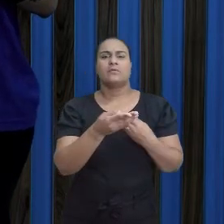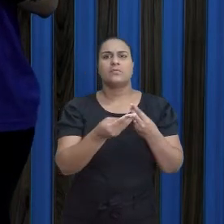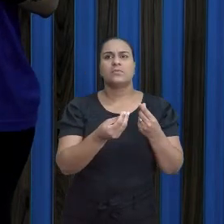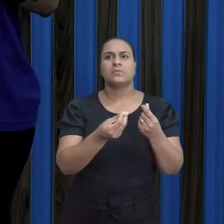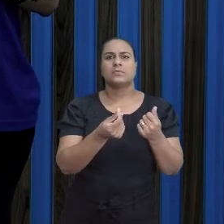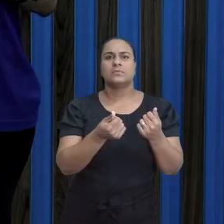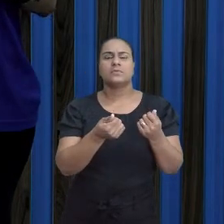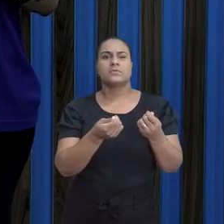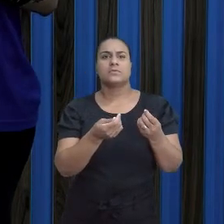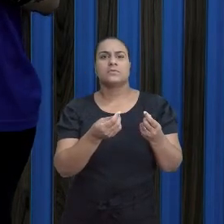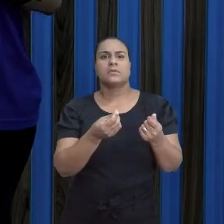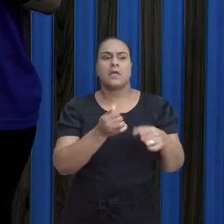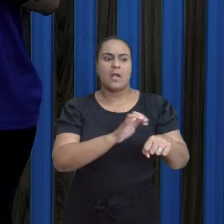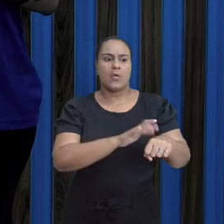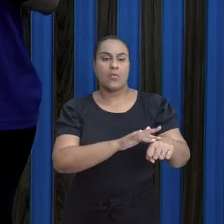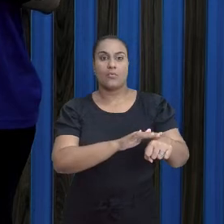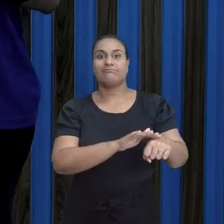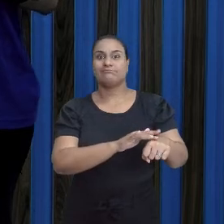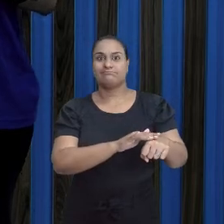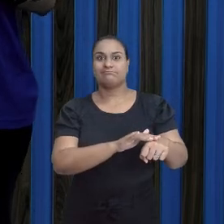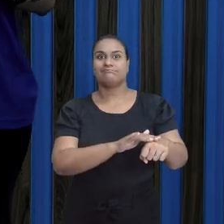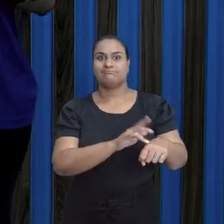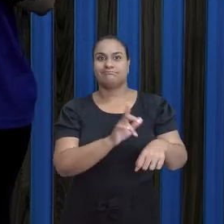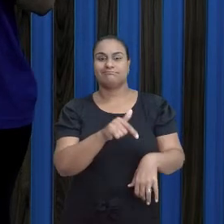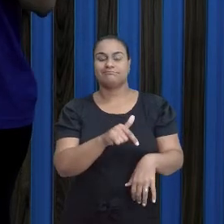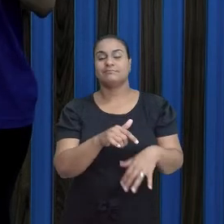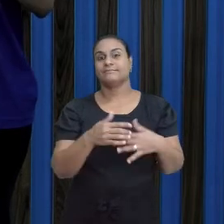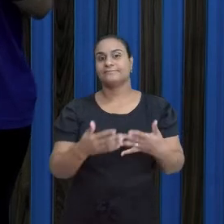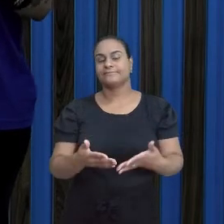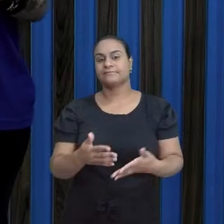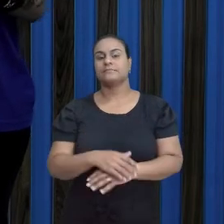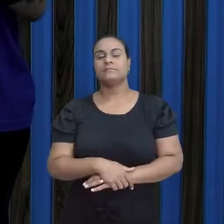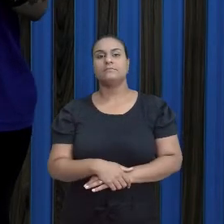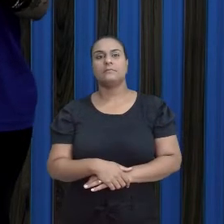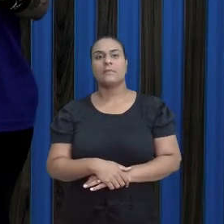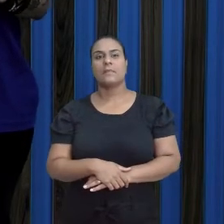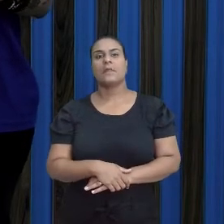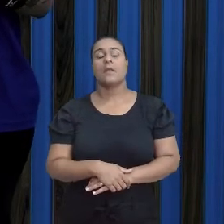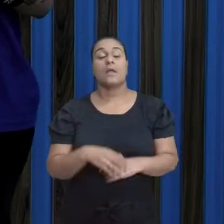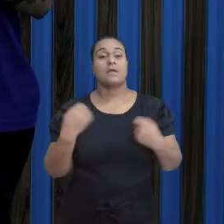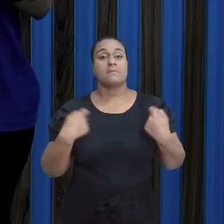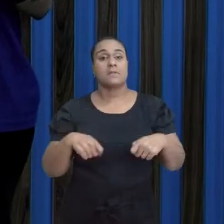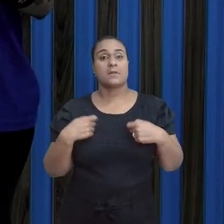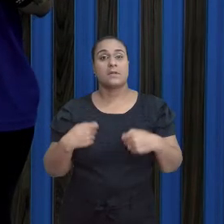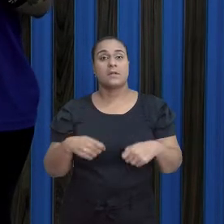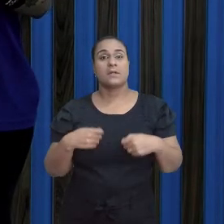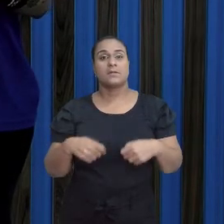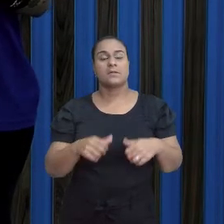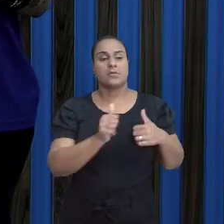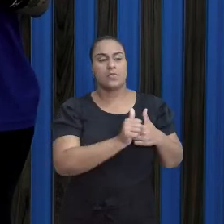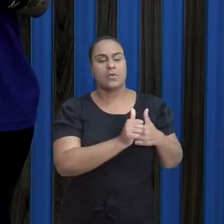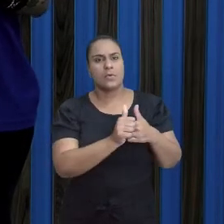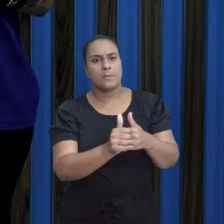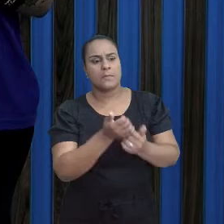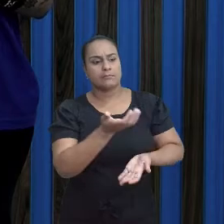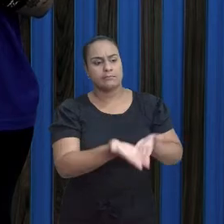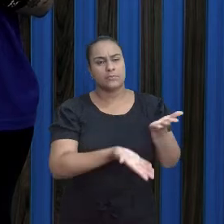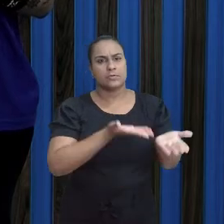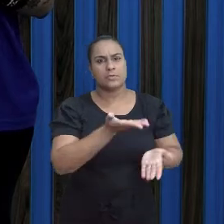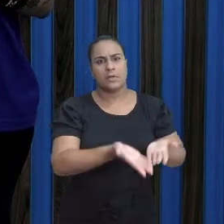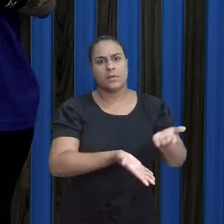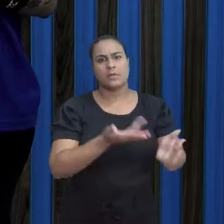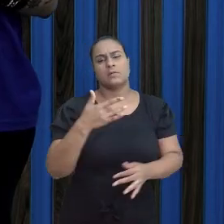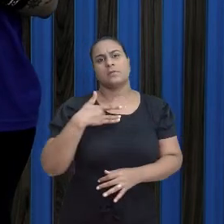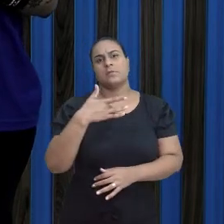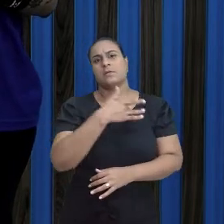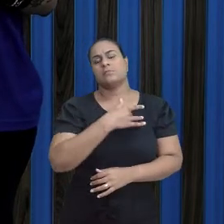tipos de doenças, né? Então, assim, eles realmente precisam de um acompanhamento, de uma assistência de saúde